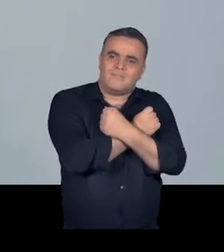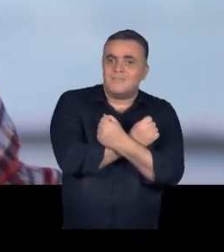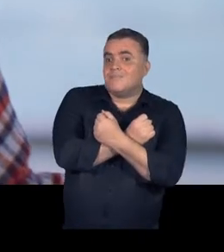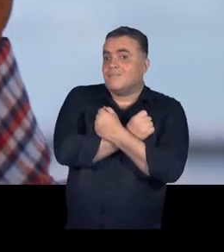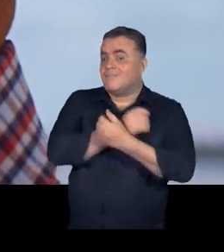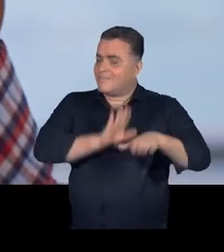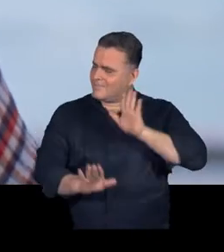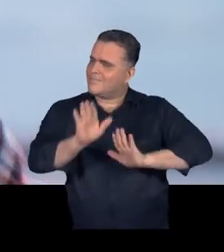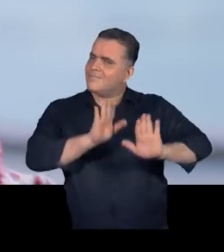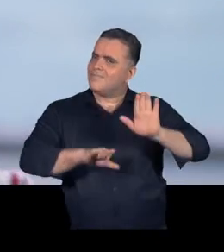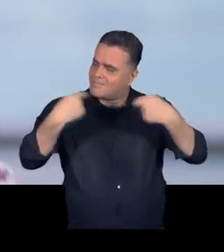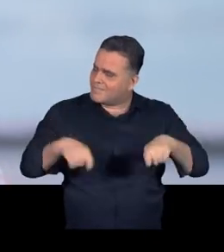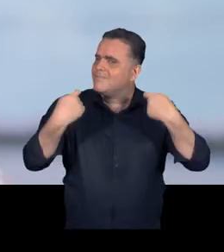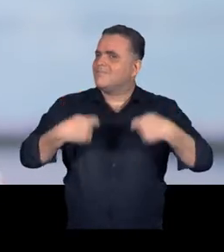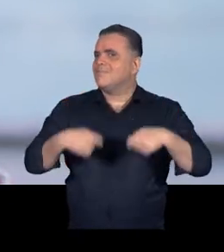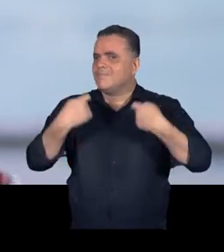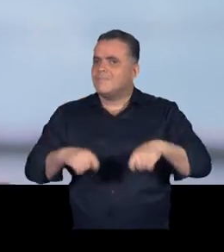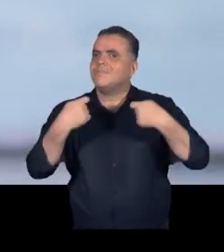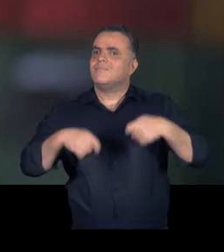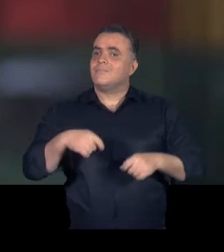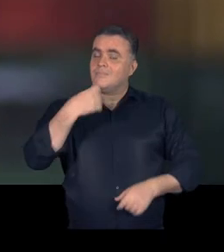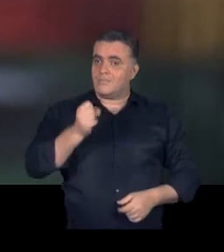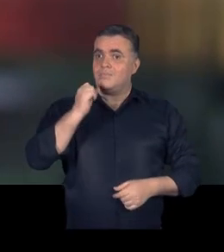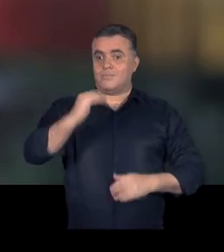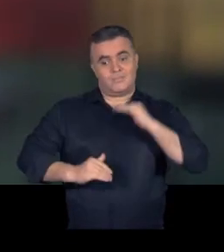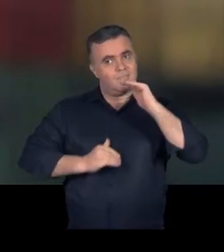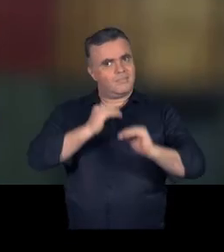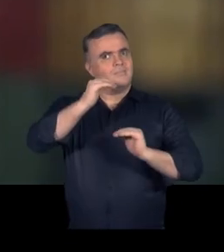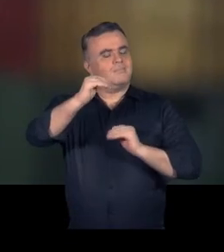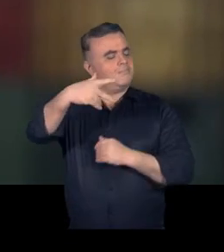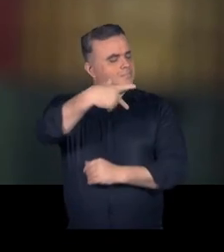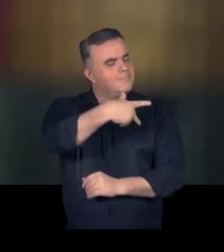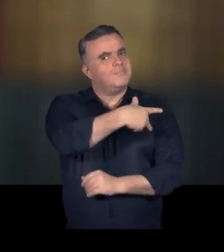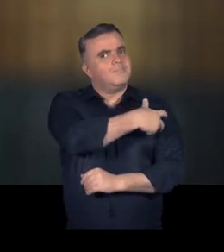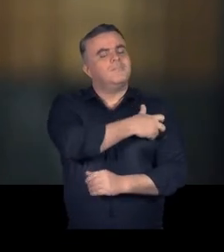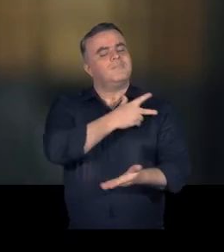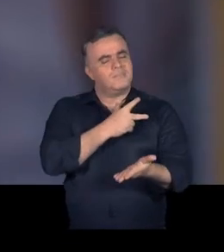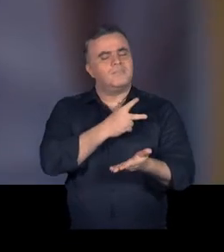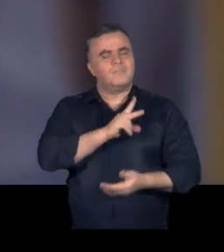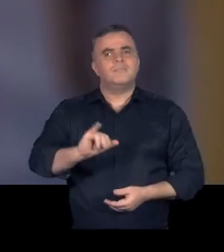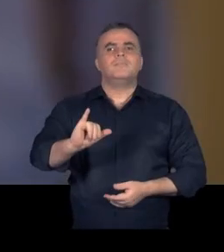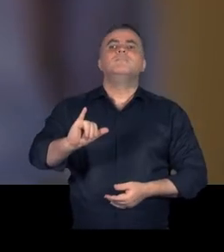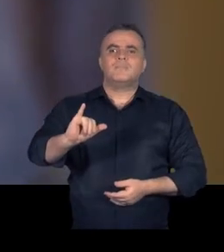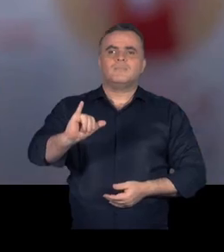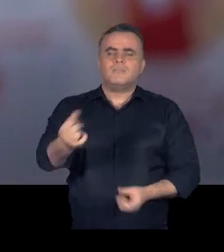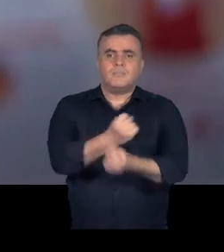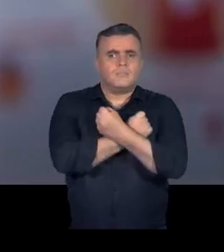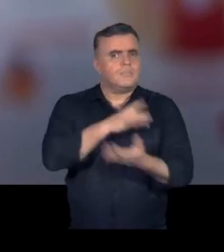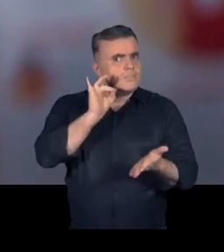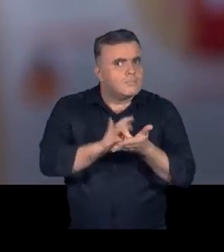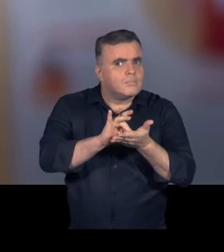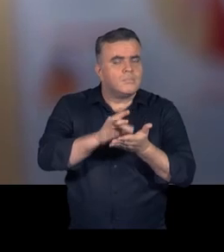Pra gente se abraçar, tem que se cuidar. Sergipe avança na vacinação. Para um futuro